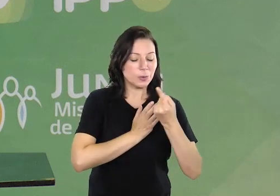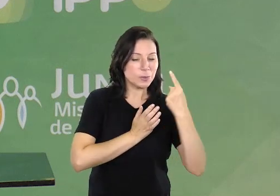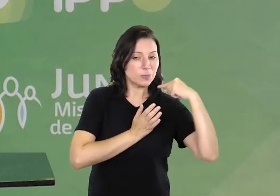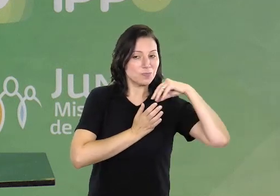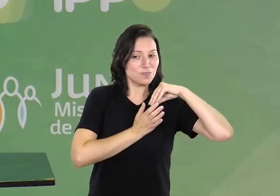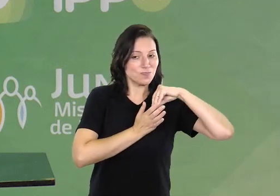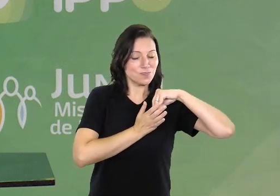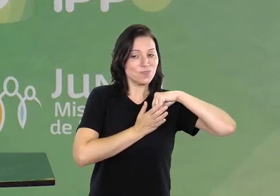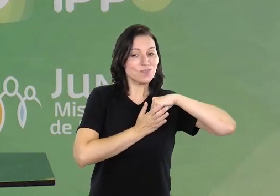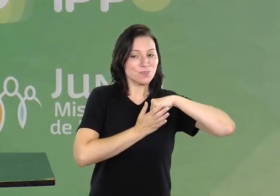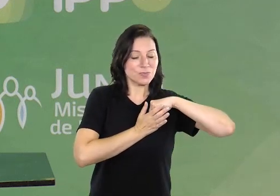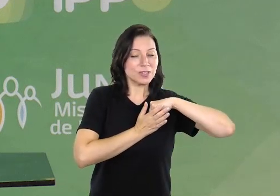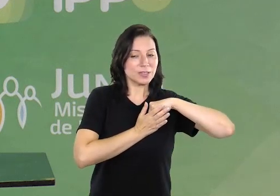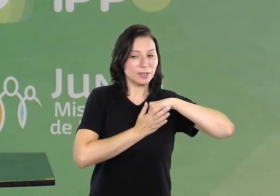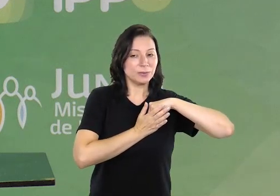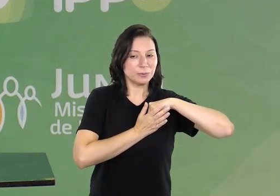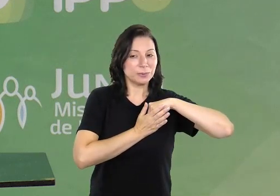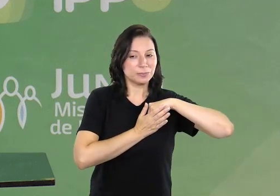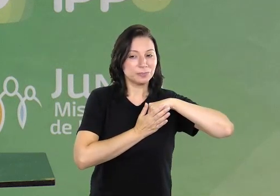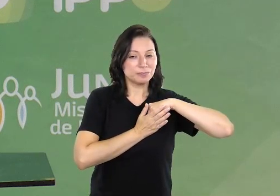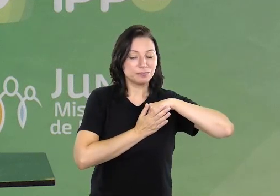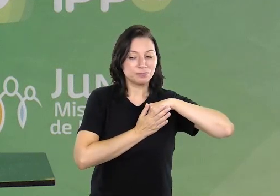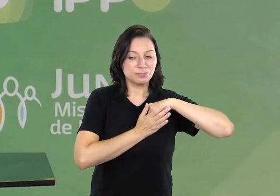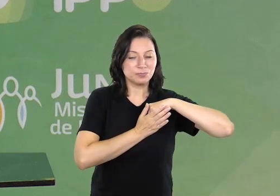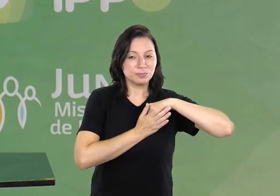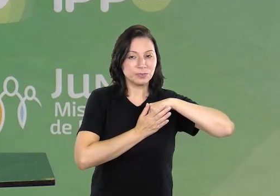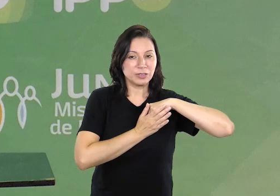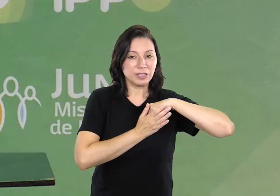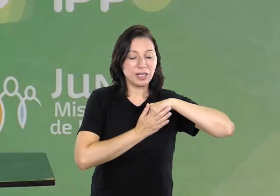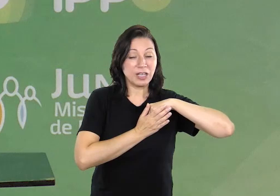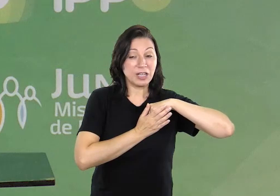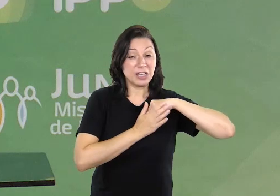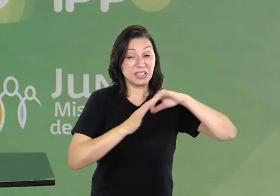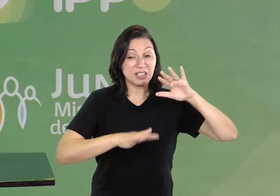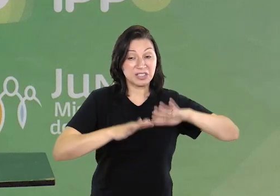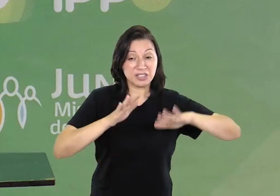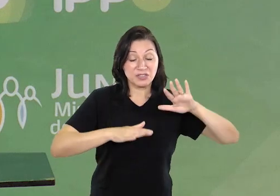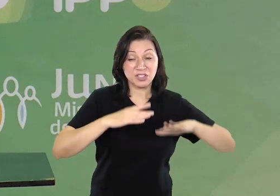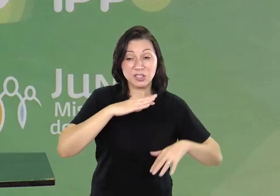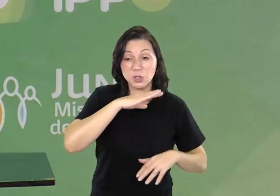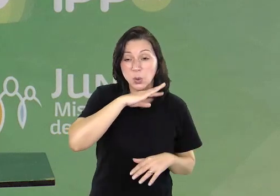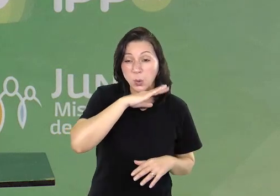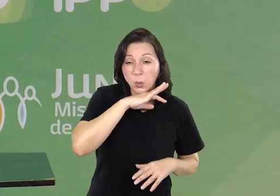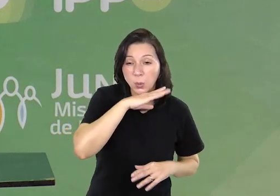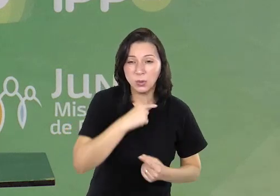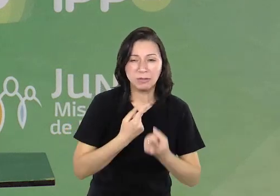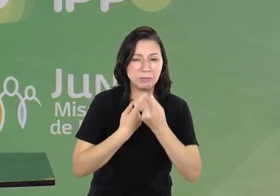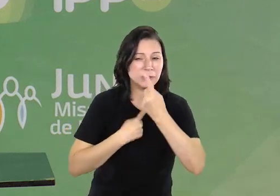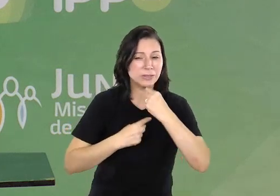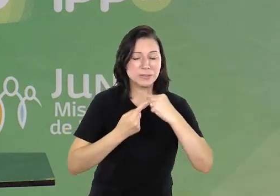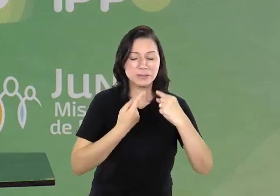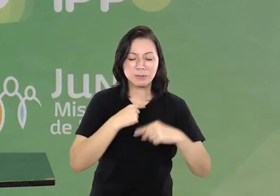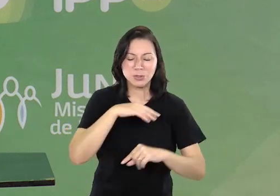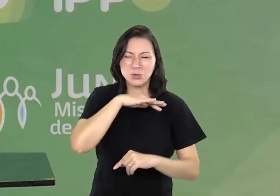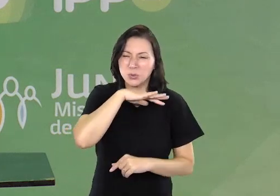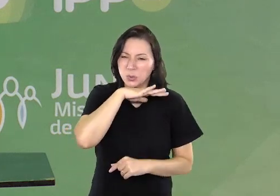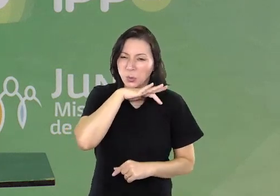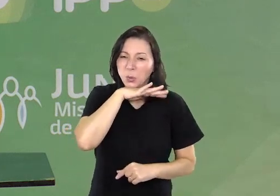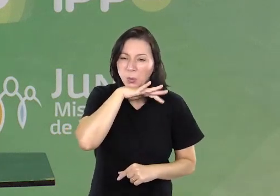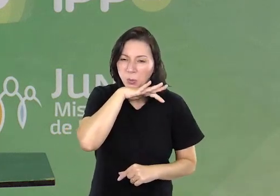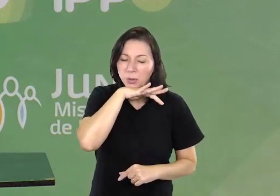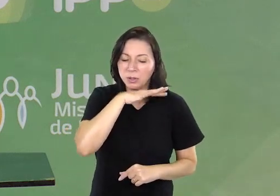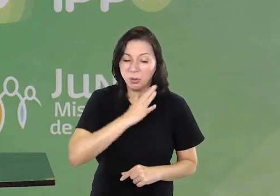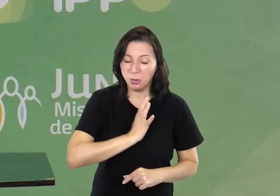a fonte de corrupção orações desespedamente corrupto o fascínio daquilo que você vê